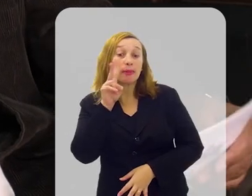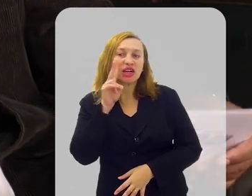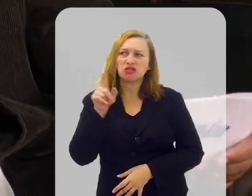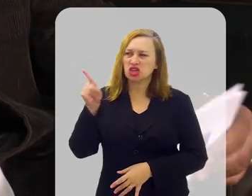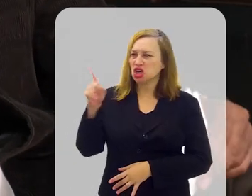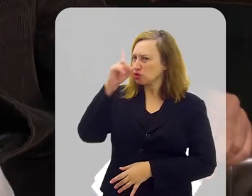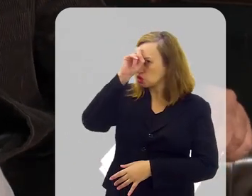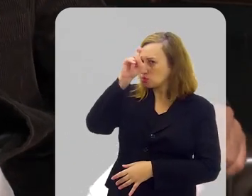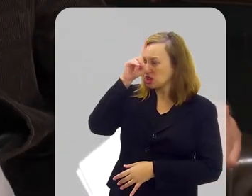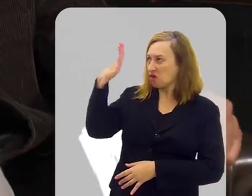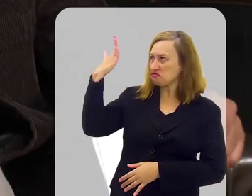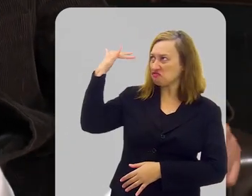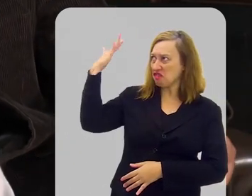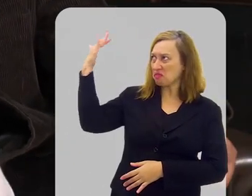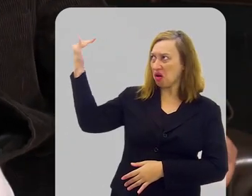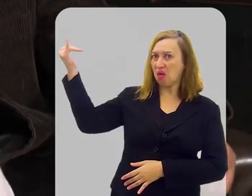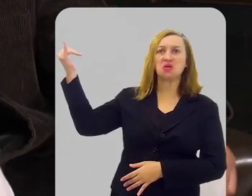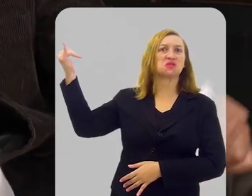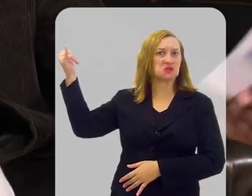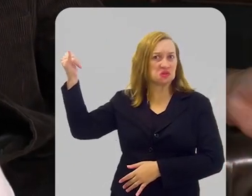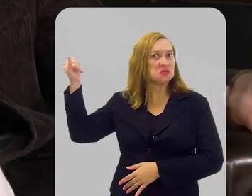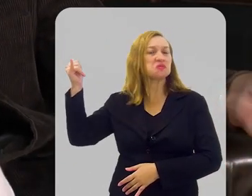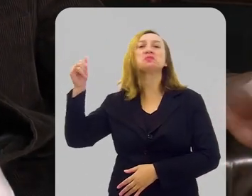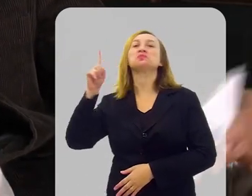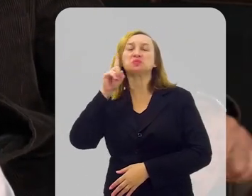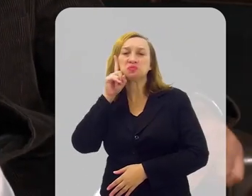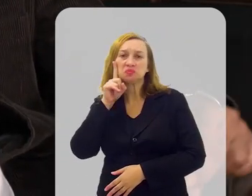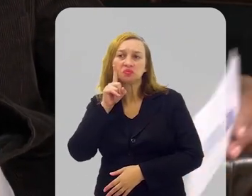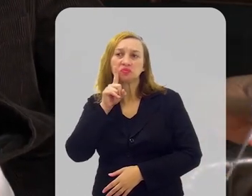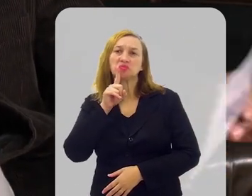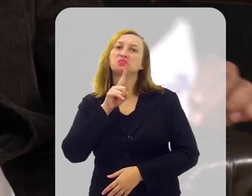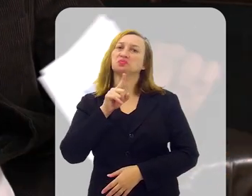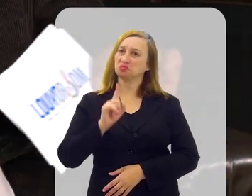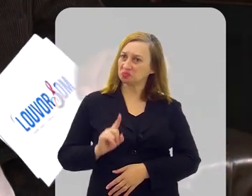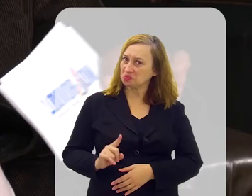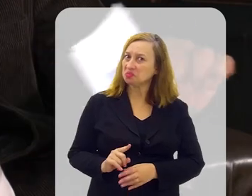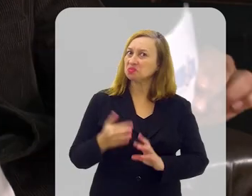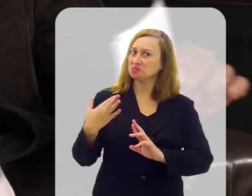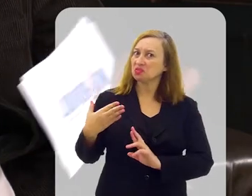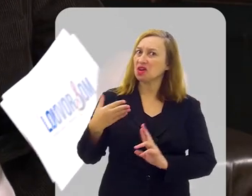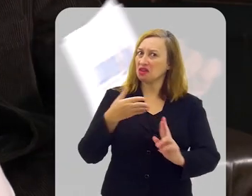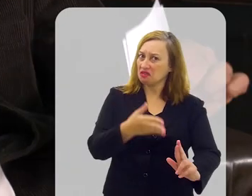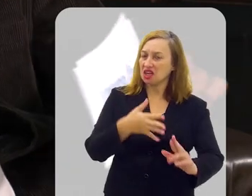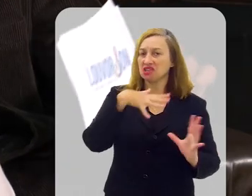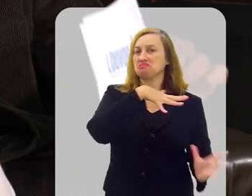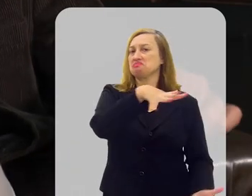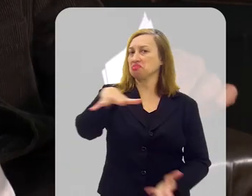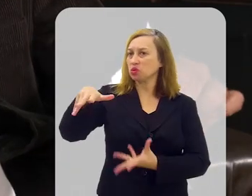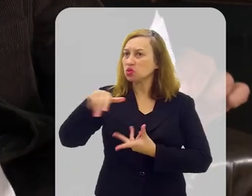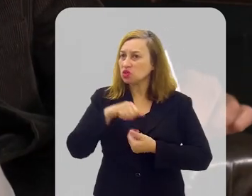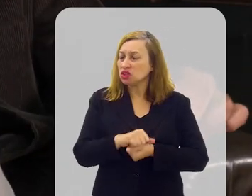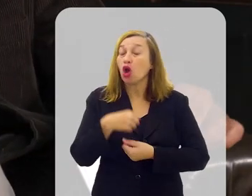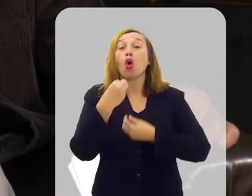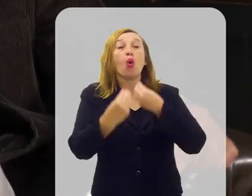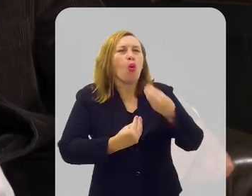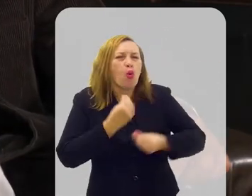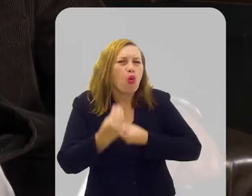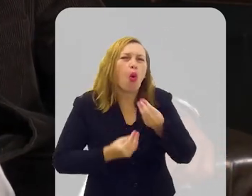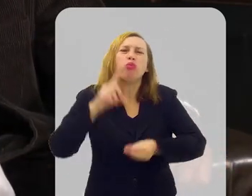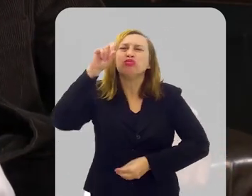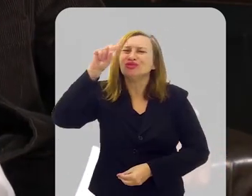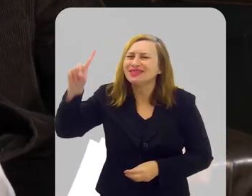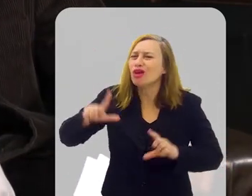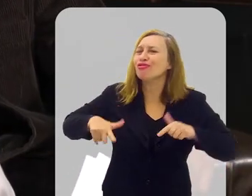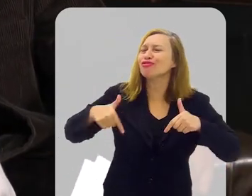um hospital, uma das clínicas, hospitais realmente famosíssimos, fantástico, de referência mundial.